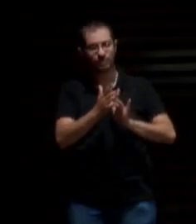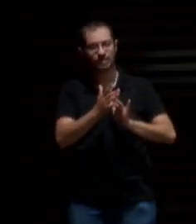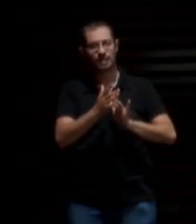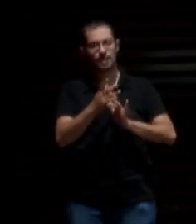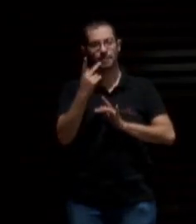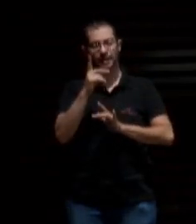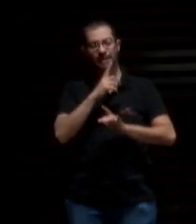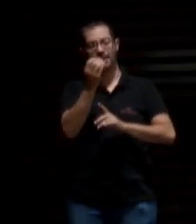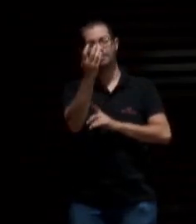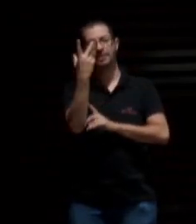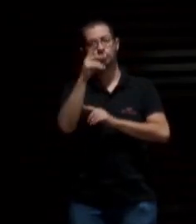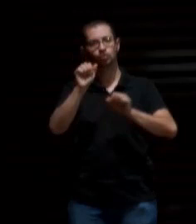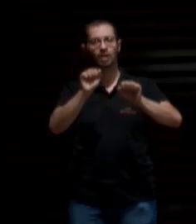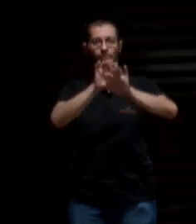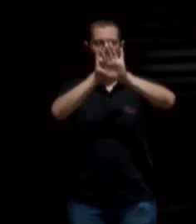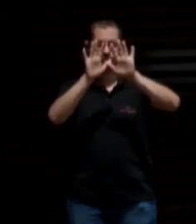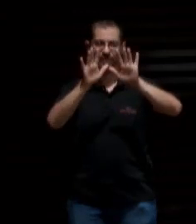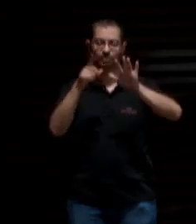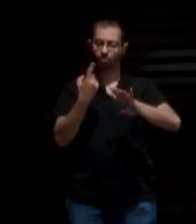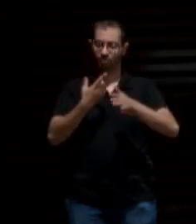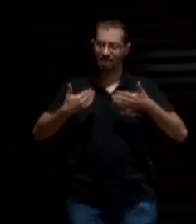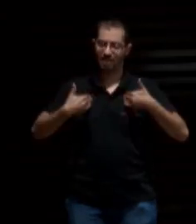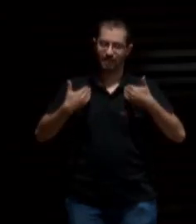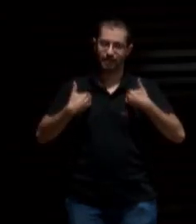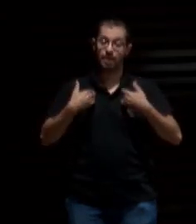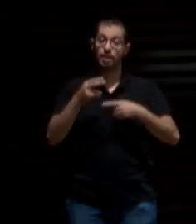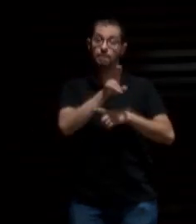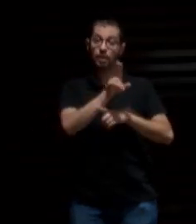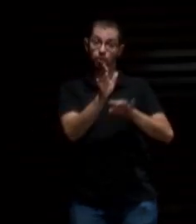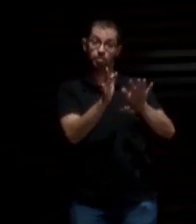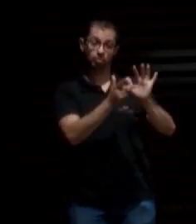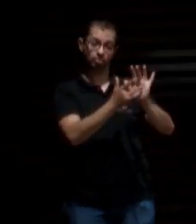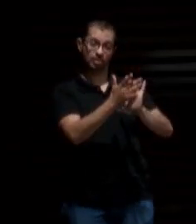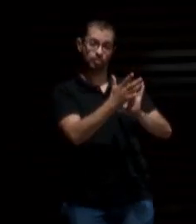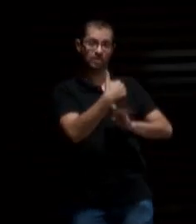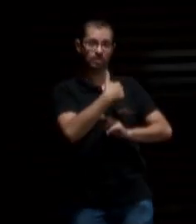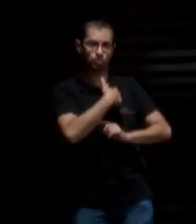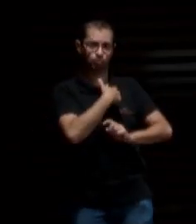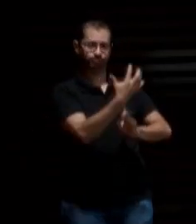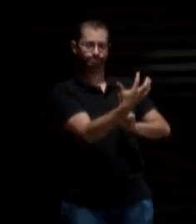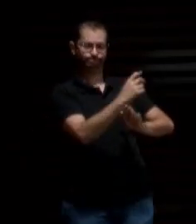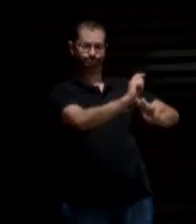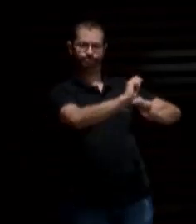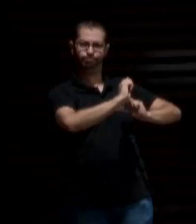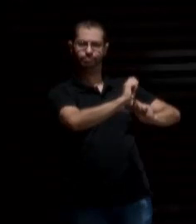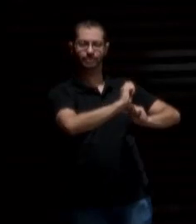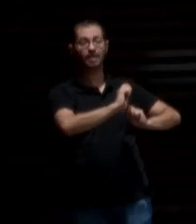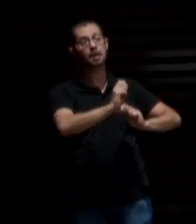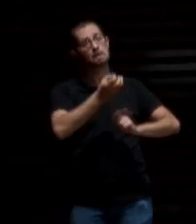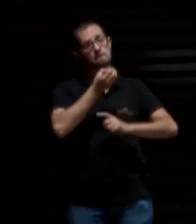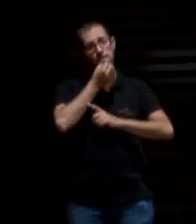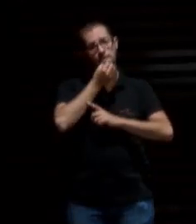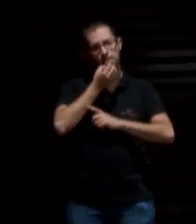exultando. Se pelo nome de Cristo sois injuriados, bem-aventurados sois, porque sobre